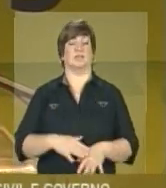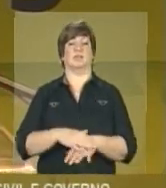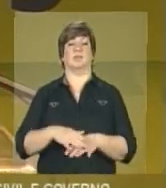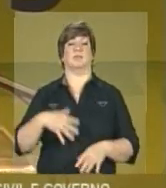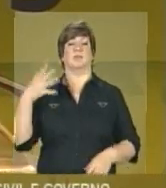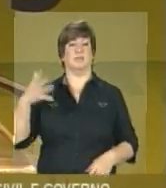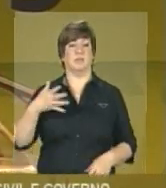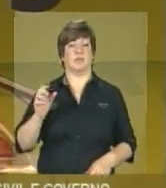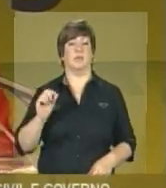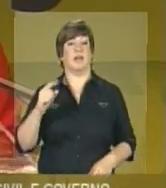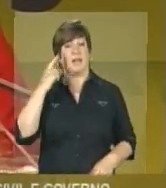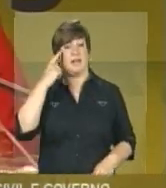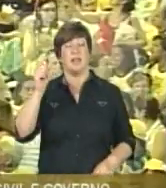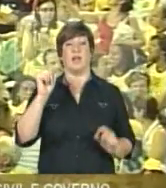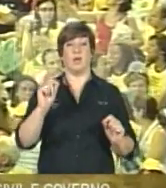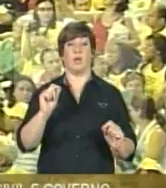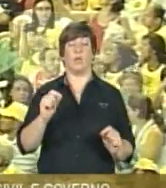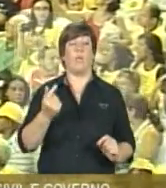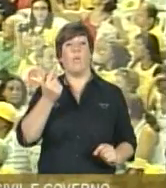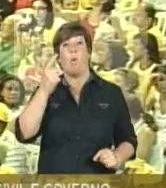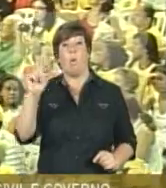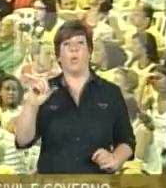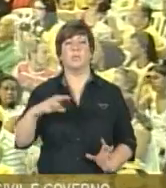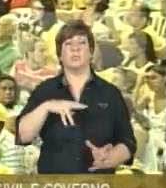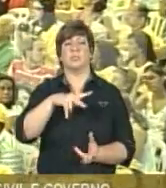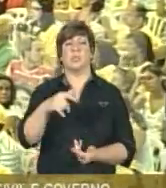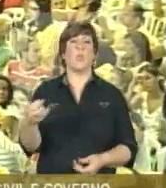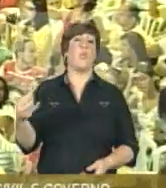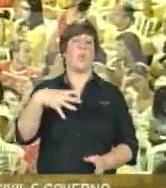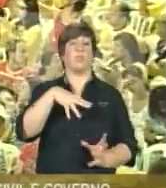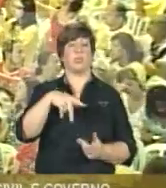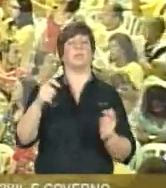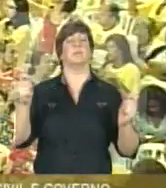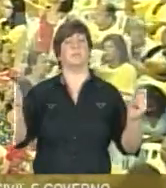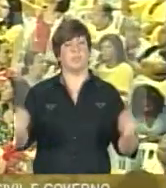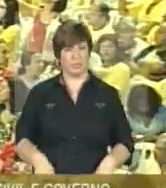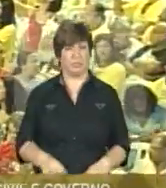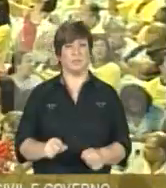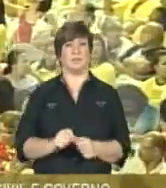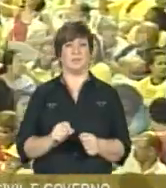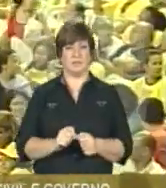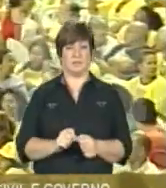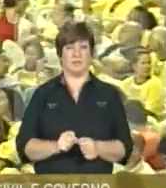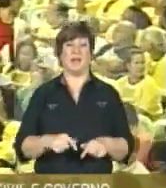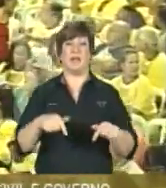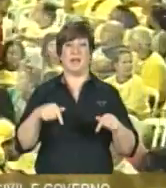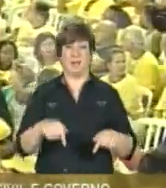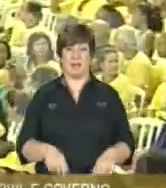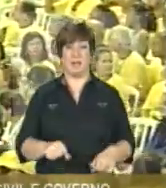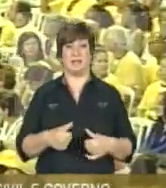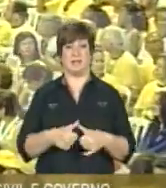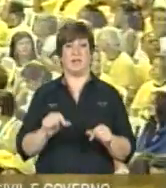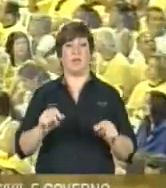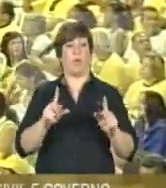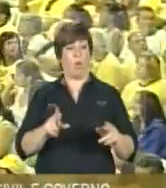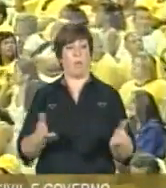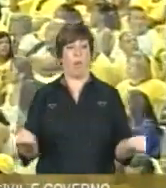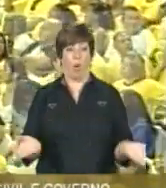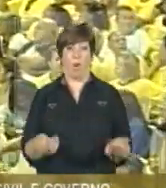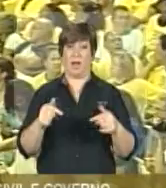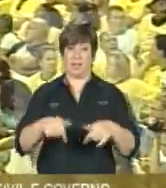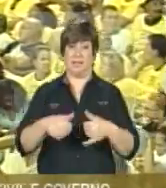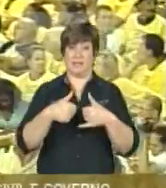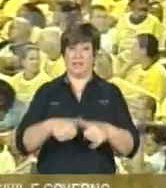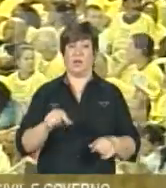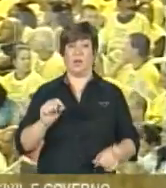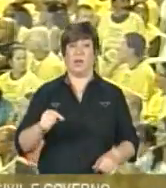ideia de que um outro mundo é possível. Aqui estavam, como hoje aqui estão, os